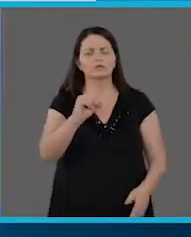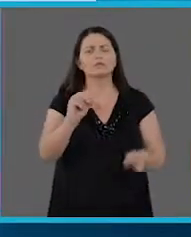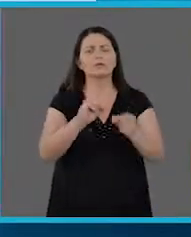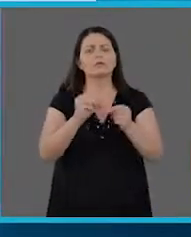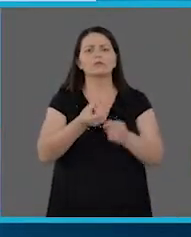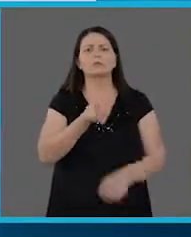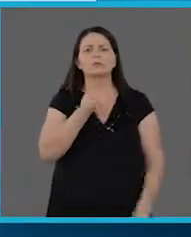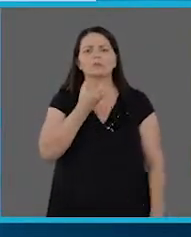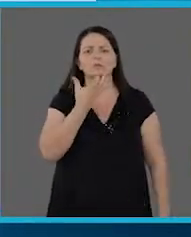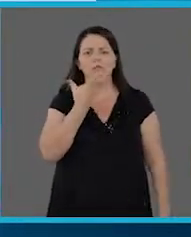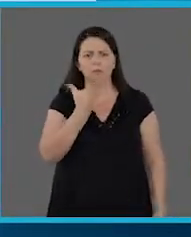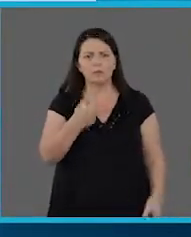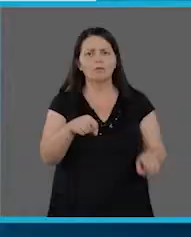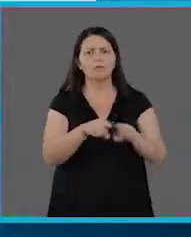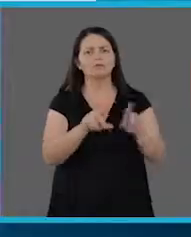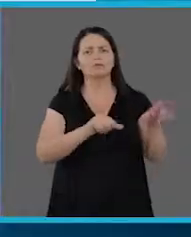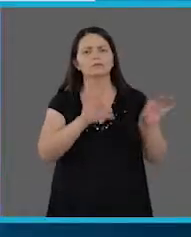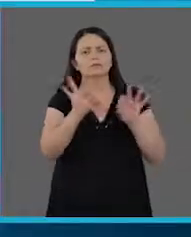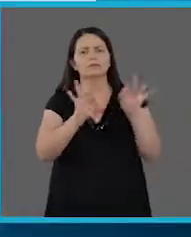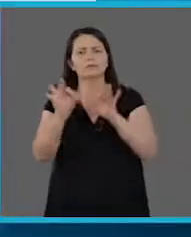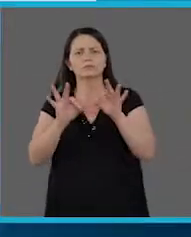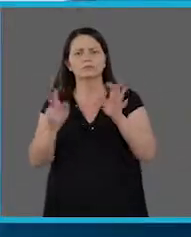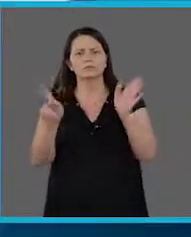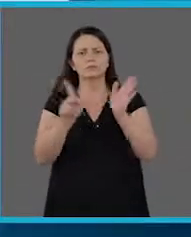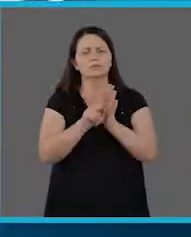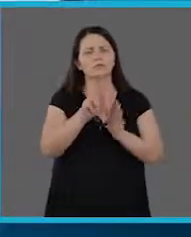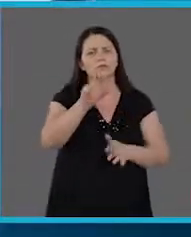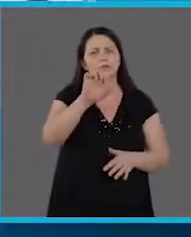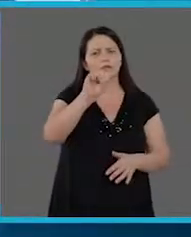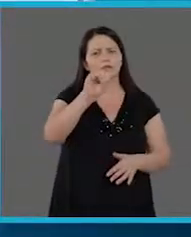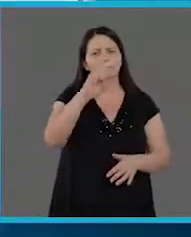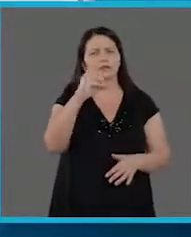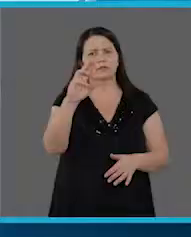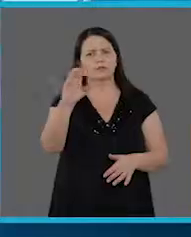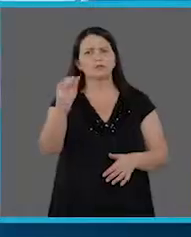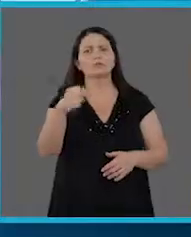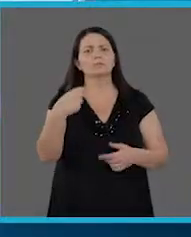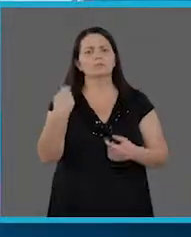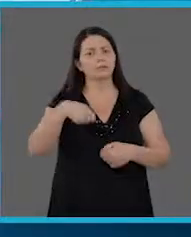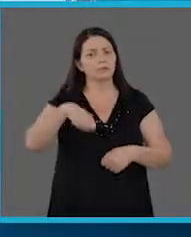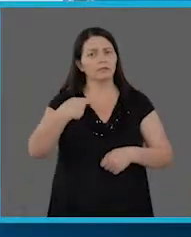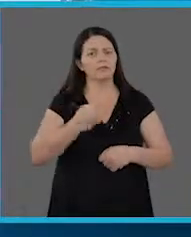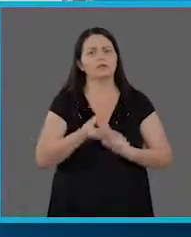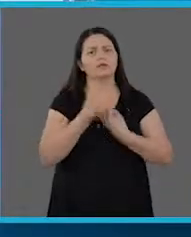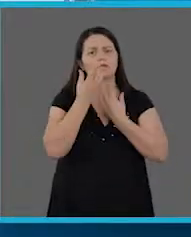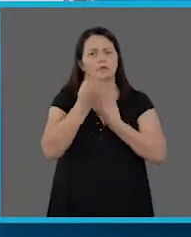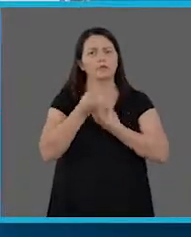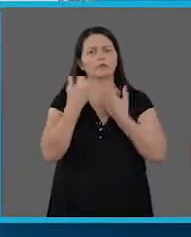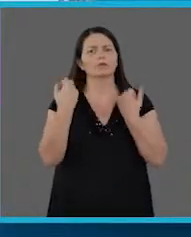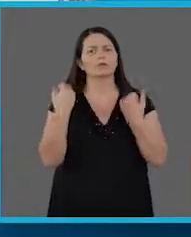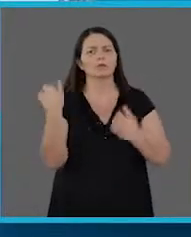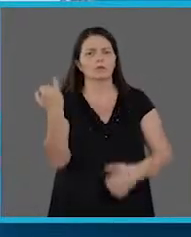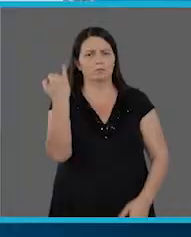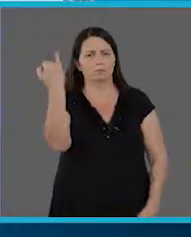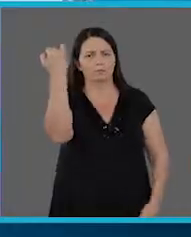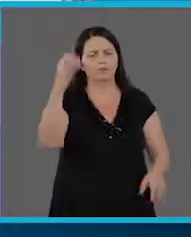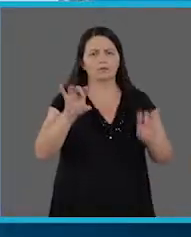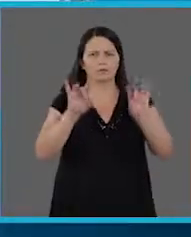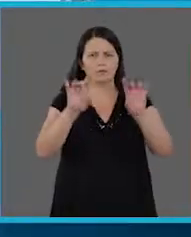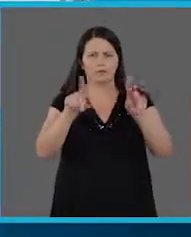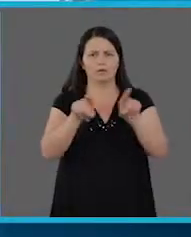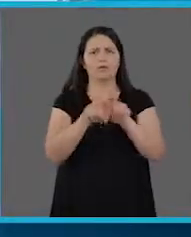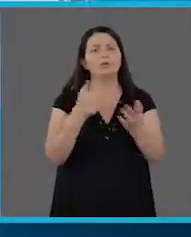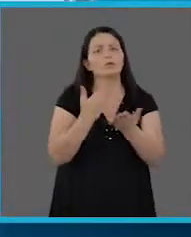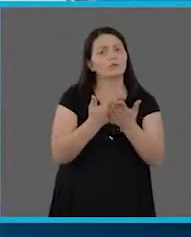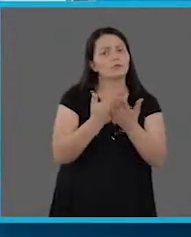boa gestão do resíduo, primeiramente você tem que ter muita informação, porque a informação ela é a alma do negócio.